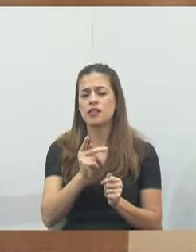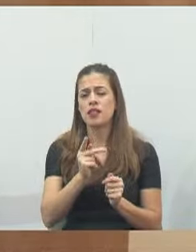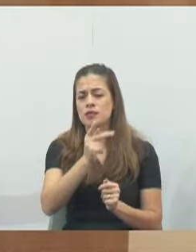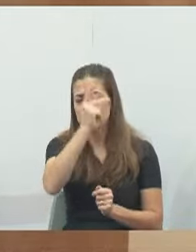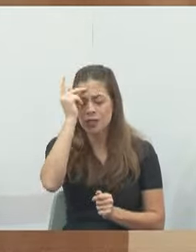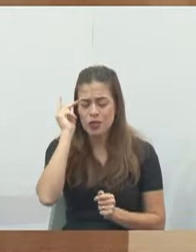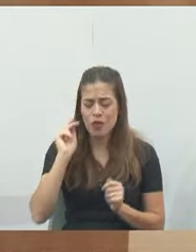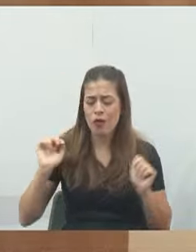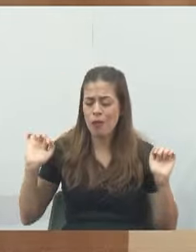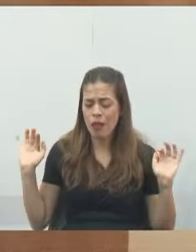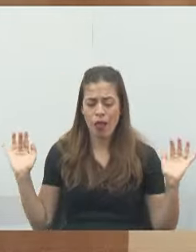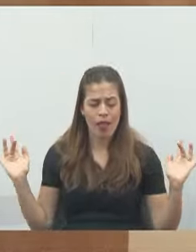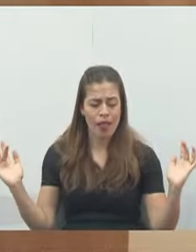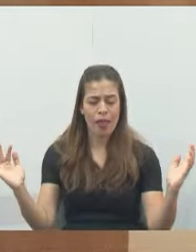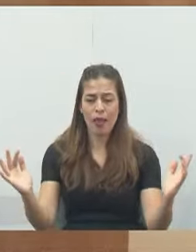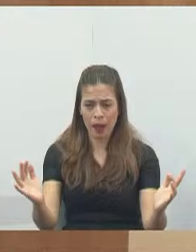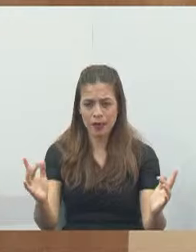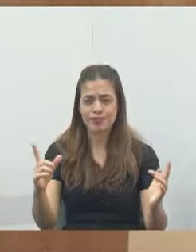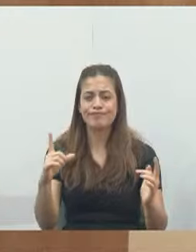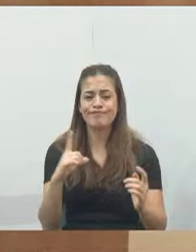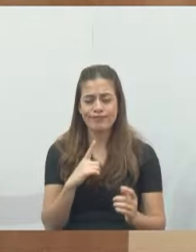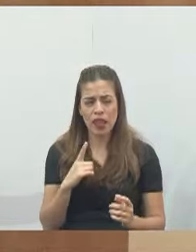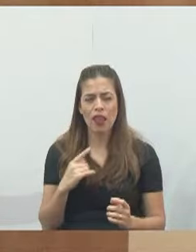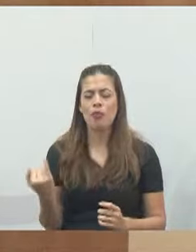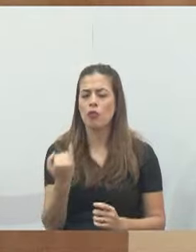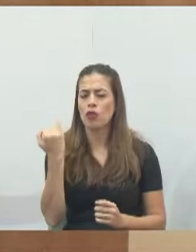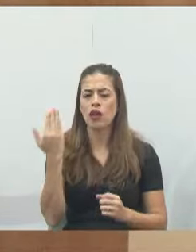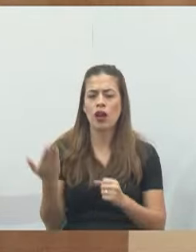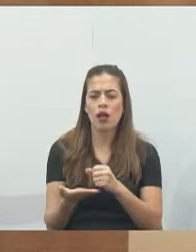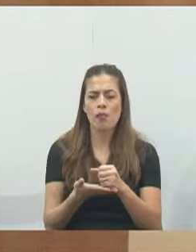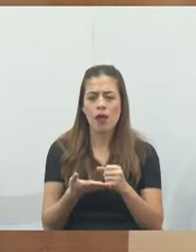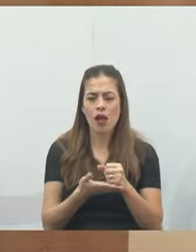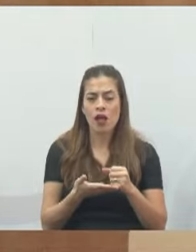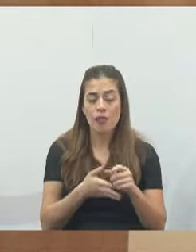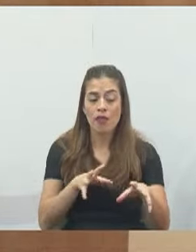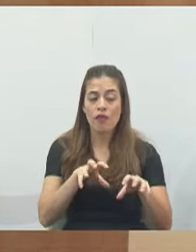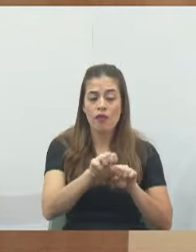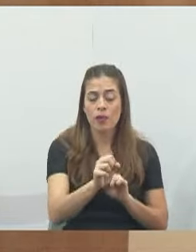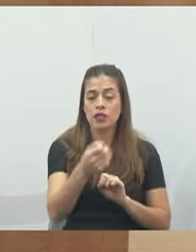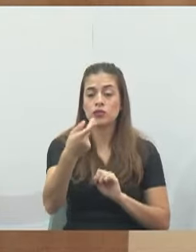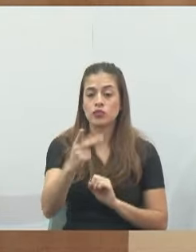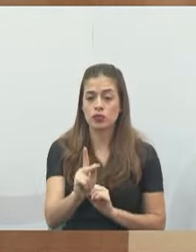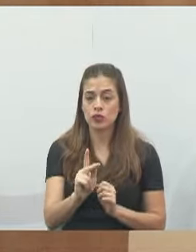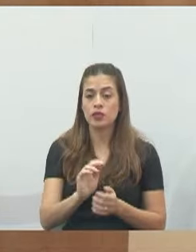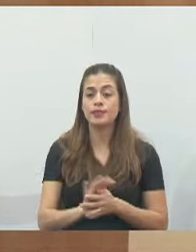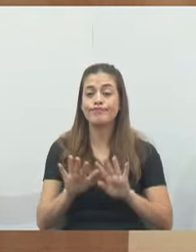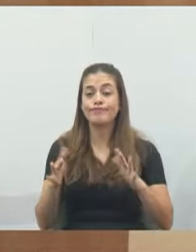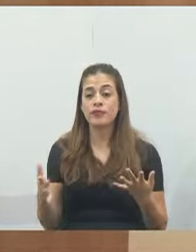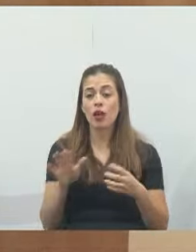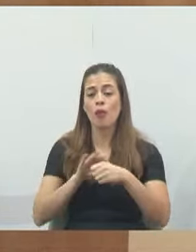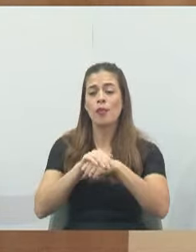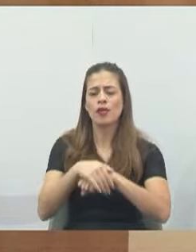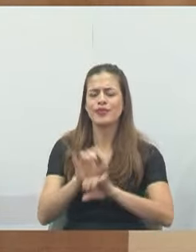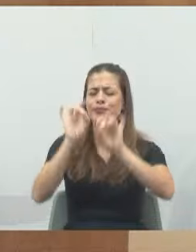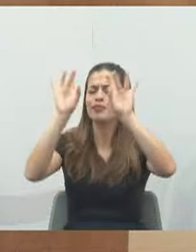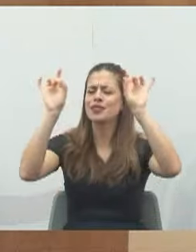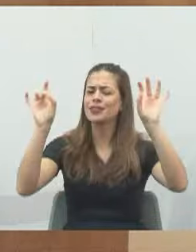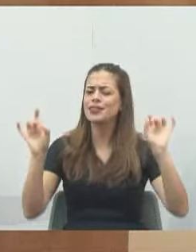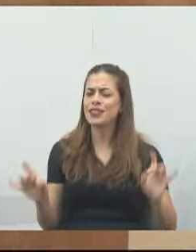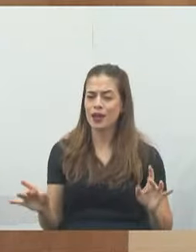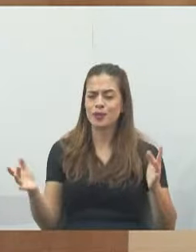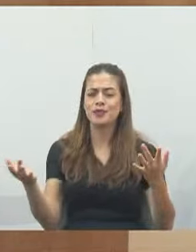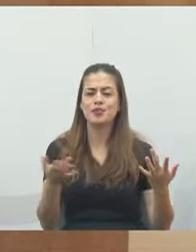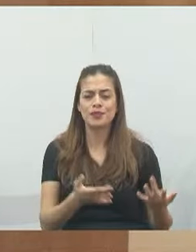te rodeiam, tem um papel fundamental também na sua formação. Então é uma noite especial para eles,